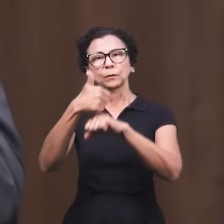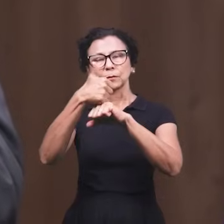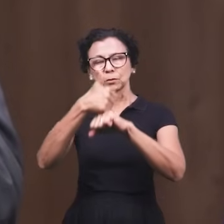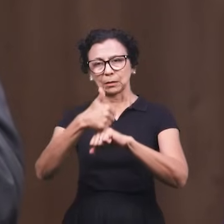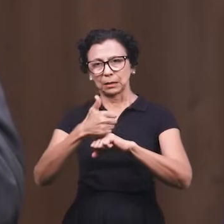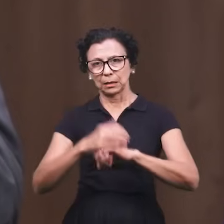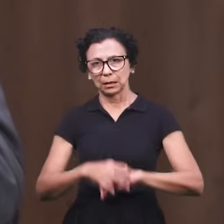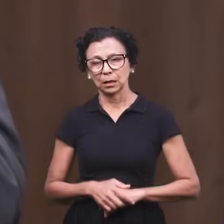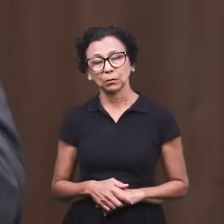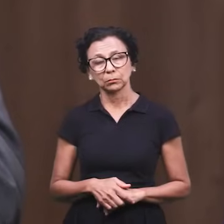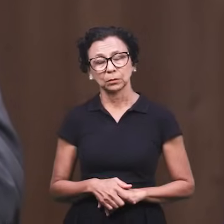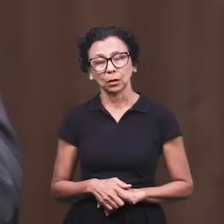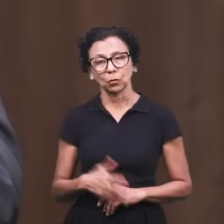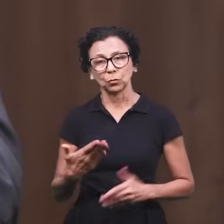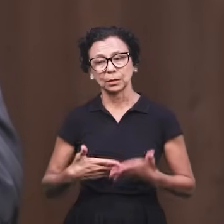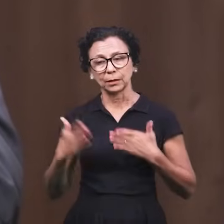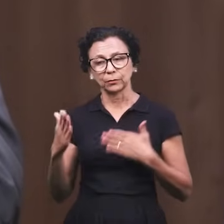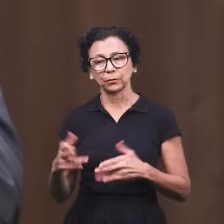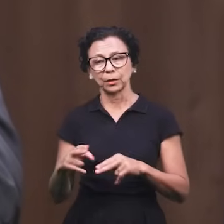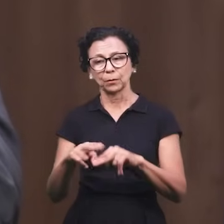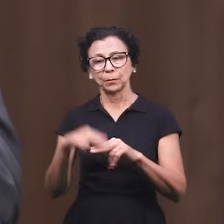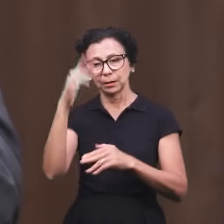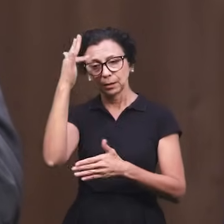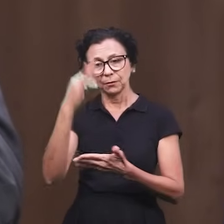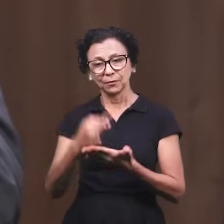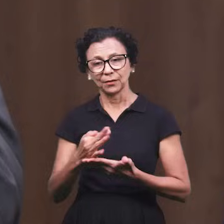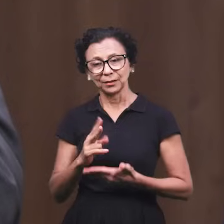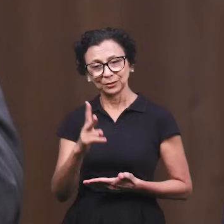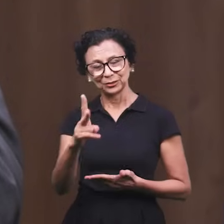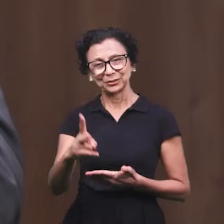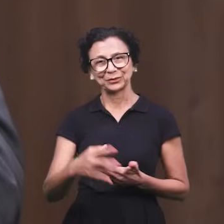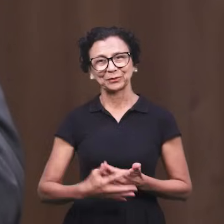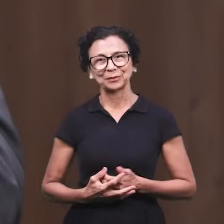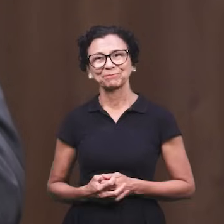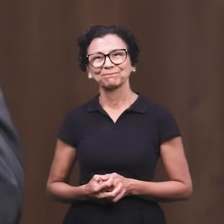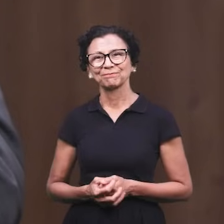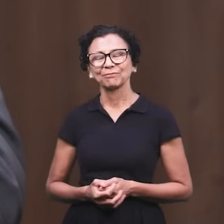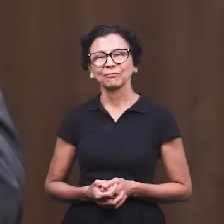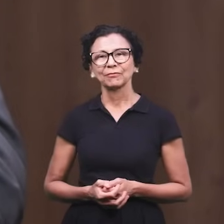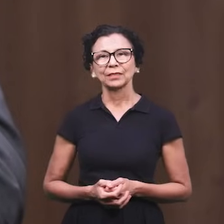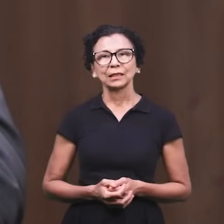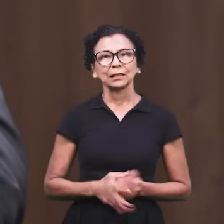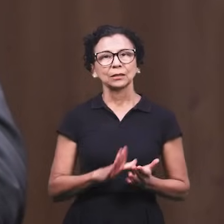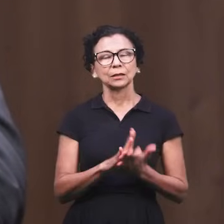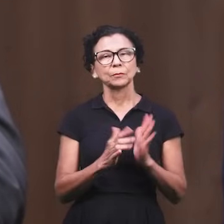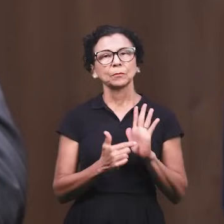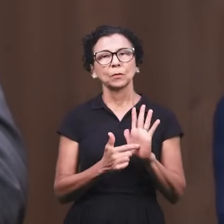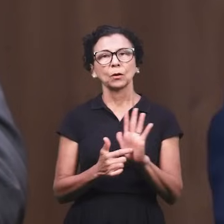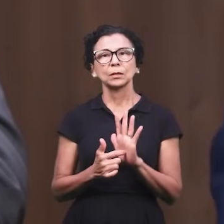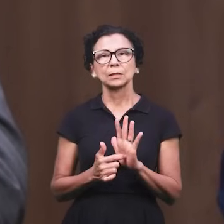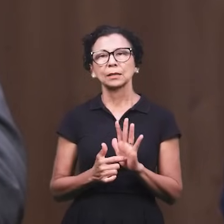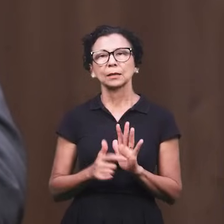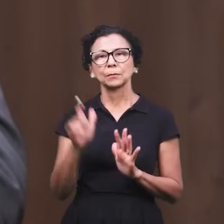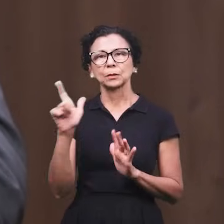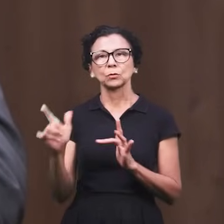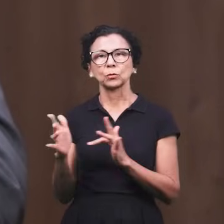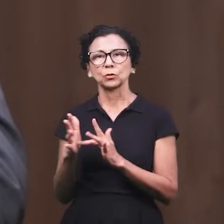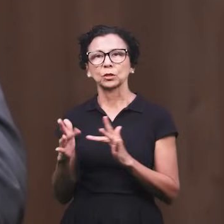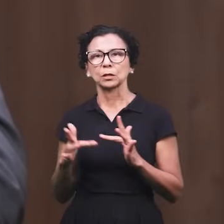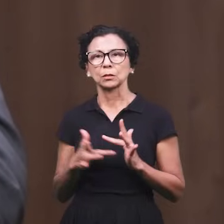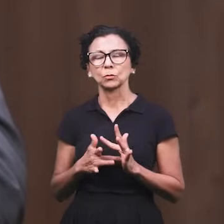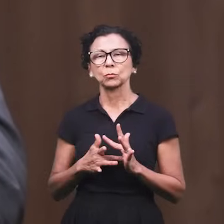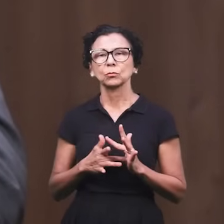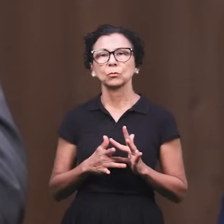aqui antes, o justo vive da fé. Nós temos um Senhor, e a Bíblia, quando fala de Jesus, diz que um dos nomes que ele